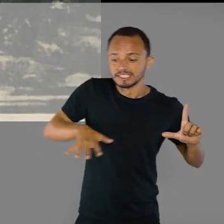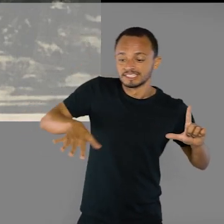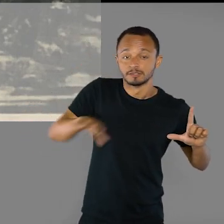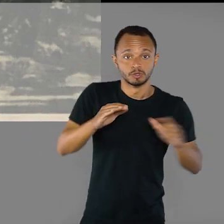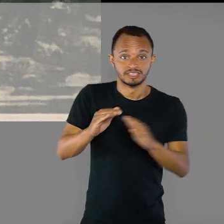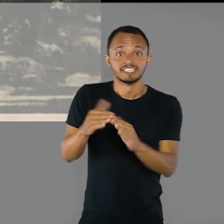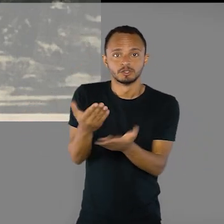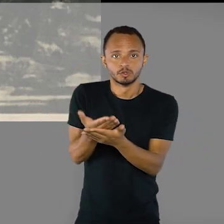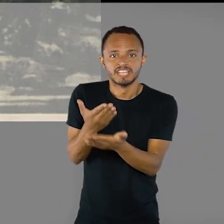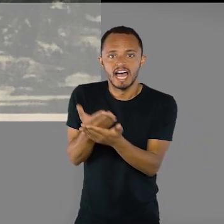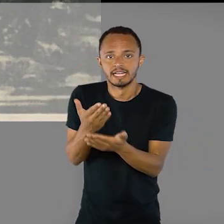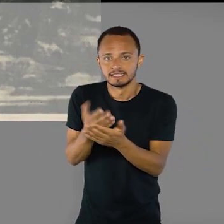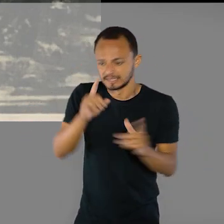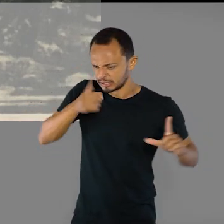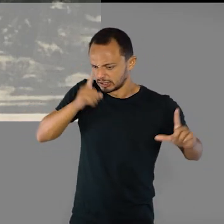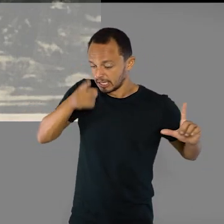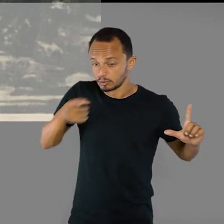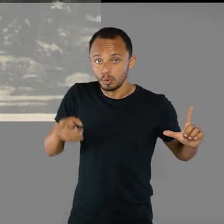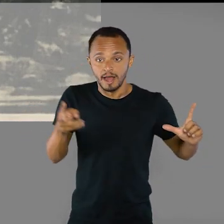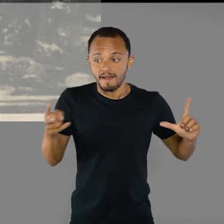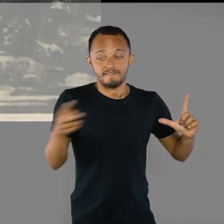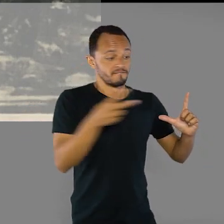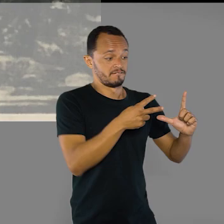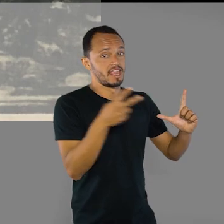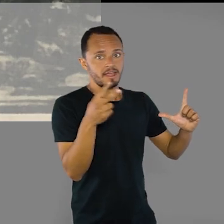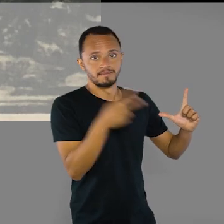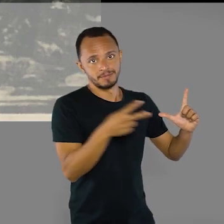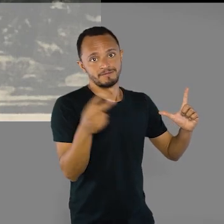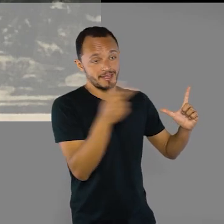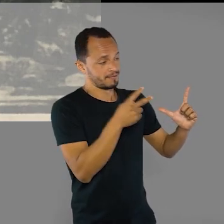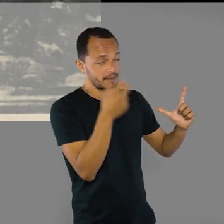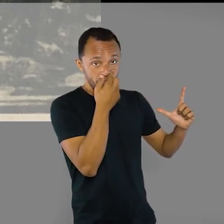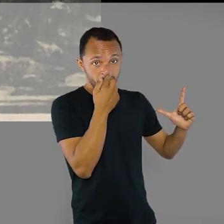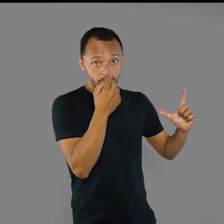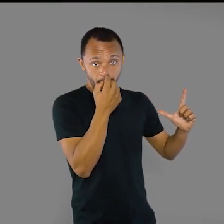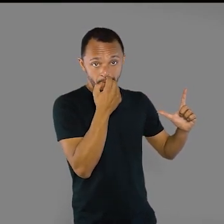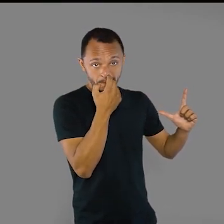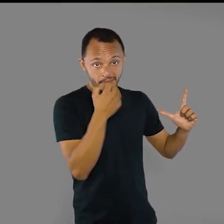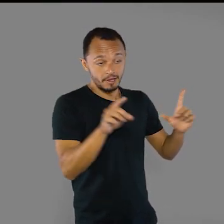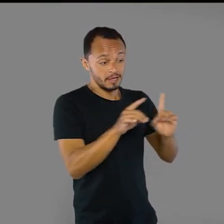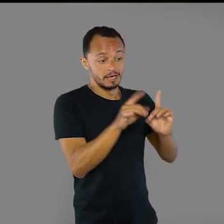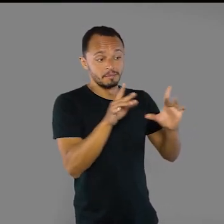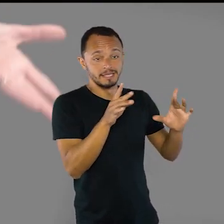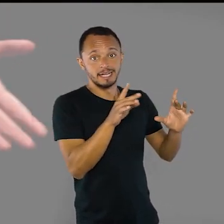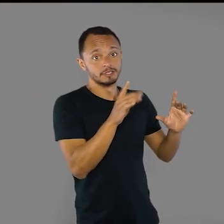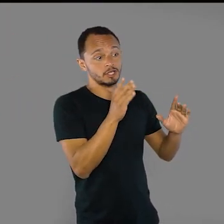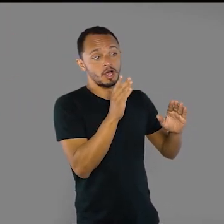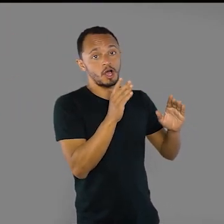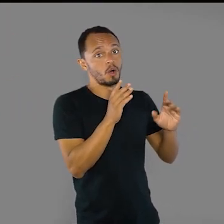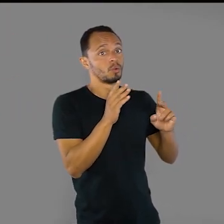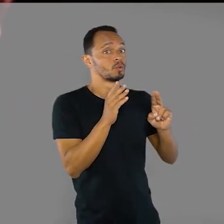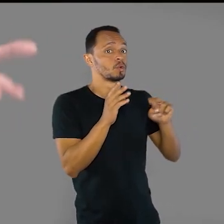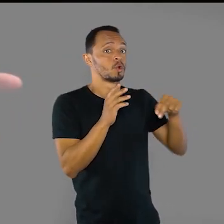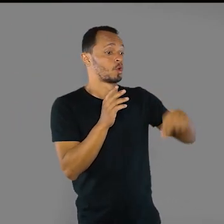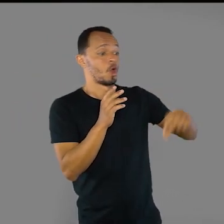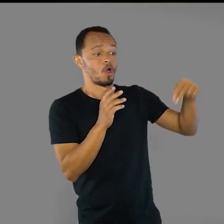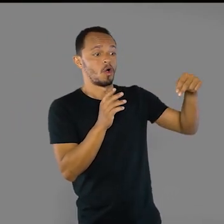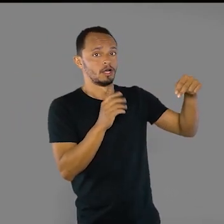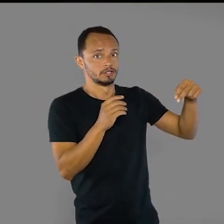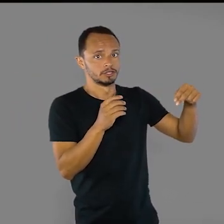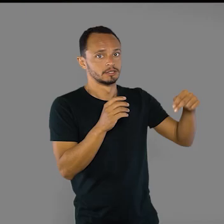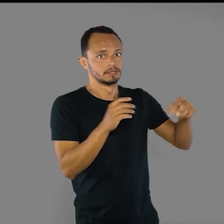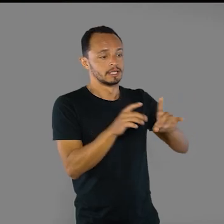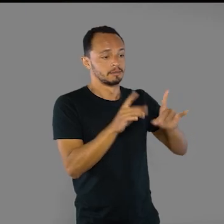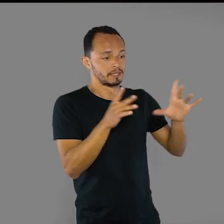verem Liberdade, é o mesmo nome, né? Liberdade ou Morte, que